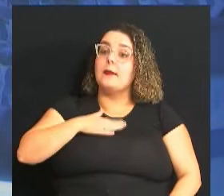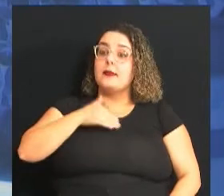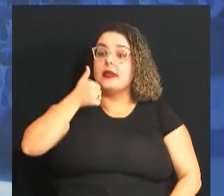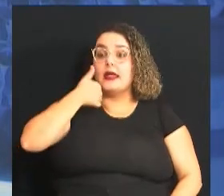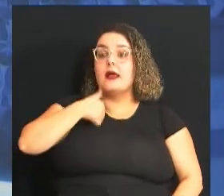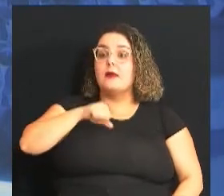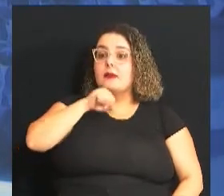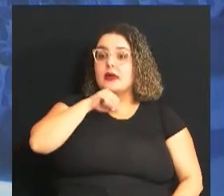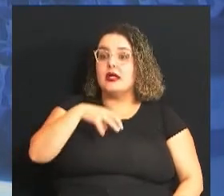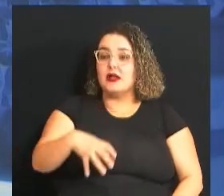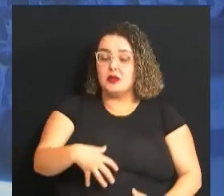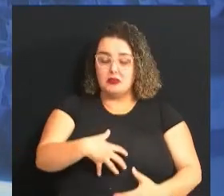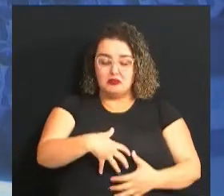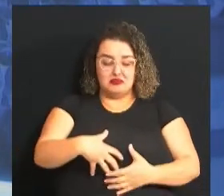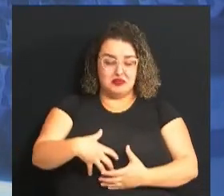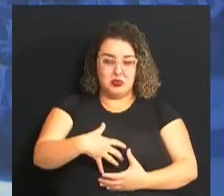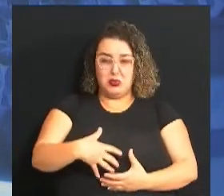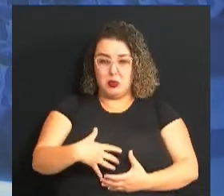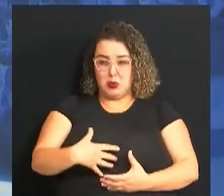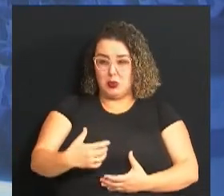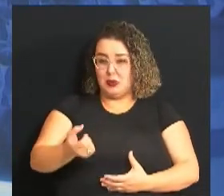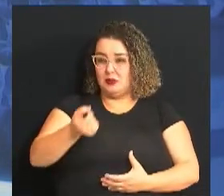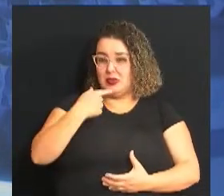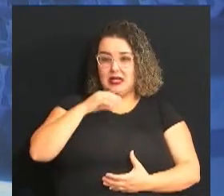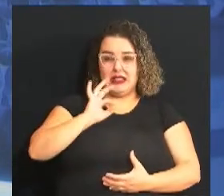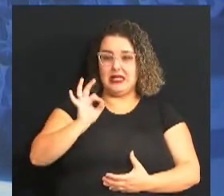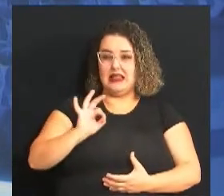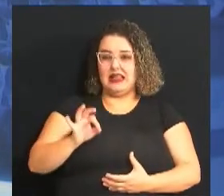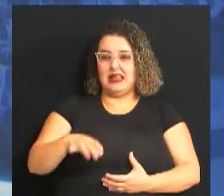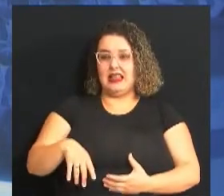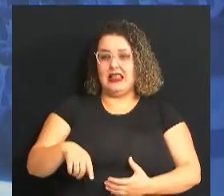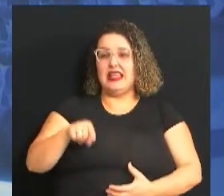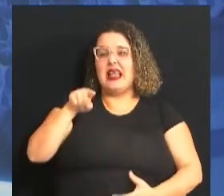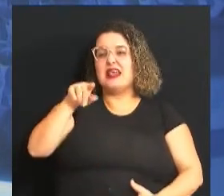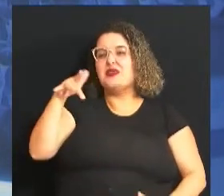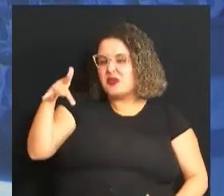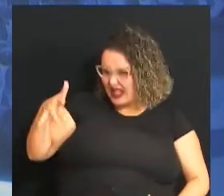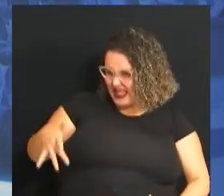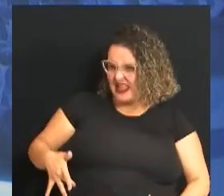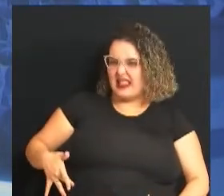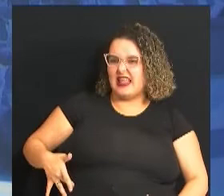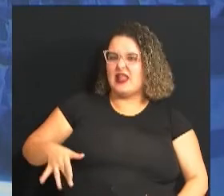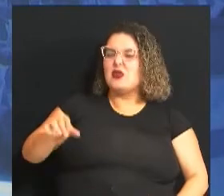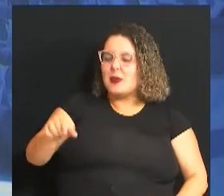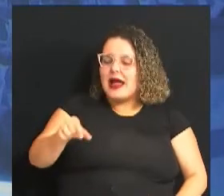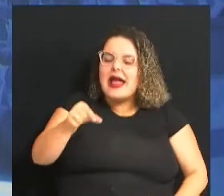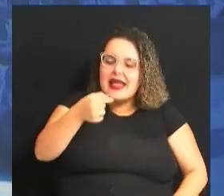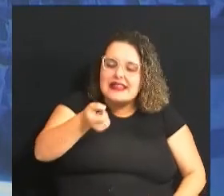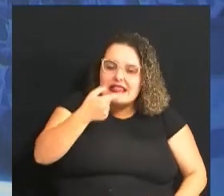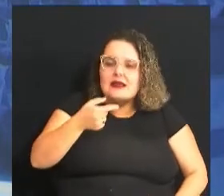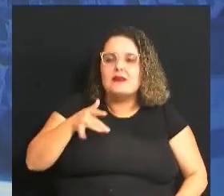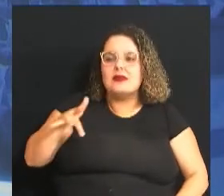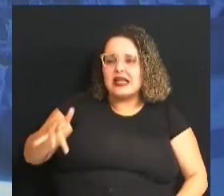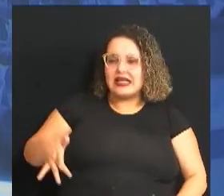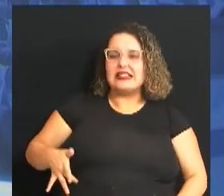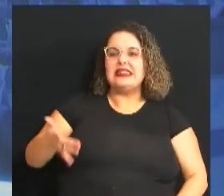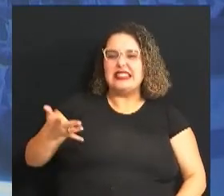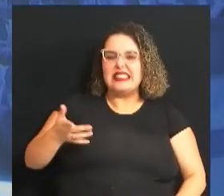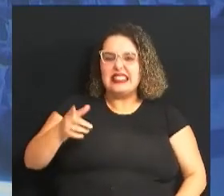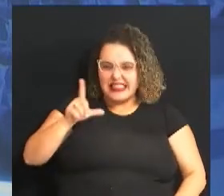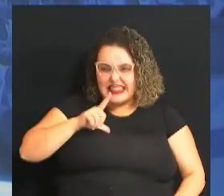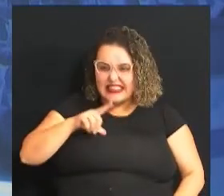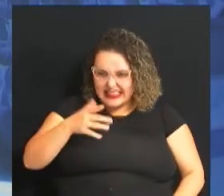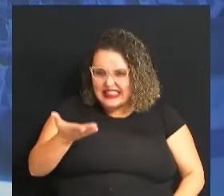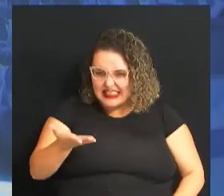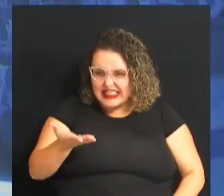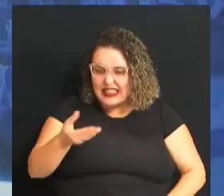estômago ruim, toma um remedinho, ainda não melhora. Ela sempre fala, isso aí é fígado, toma esse remédio para o fígado. Isso existe? Da